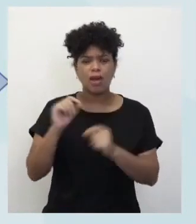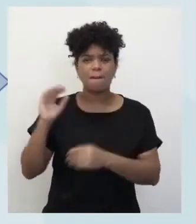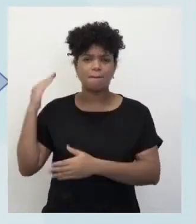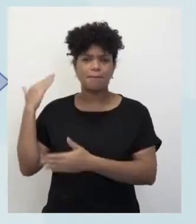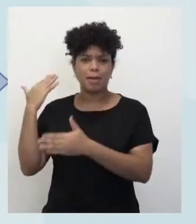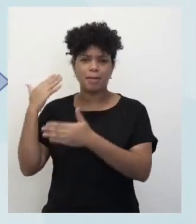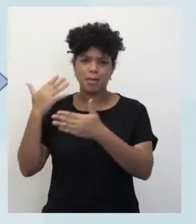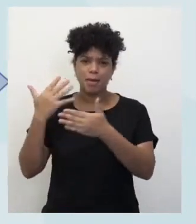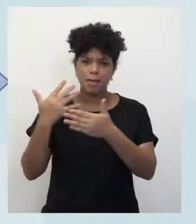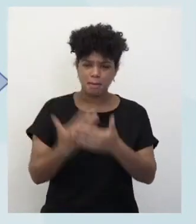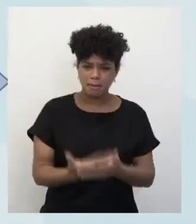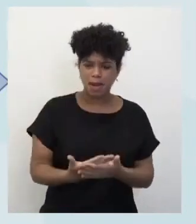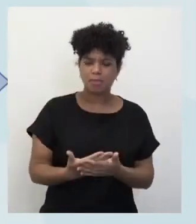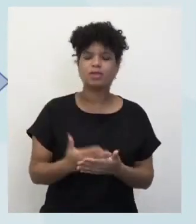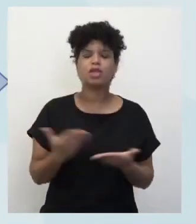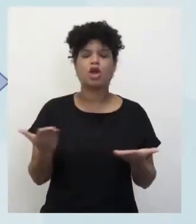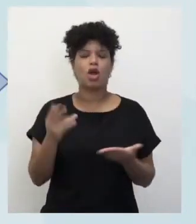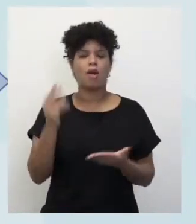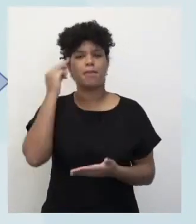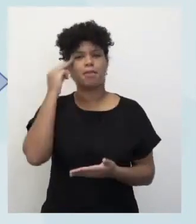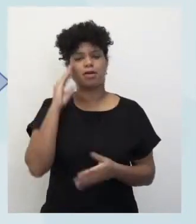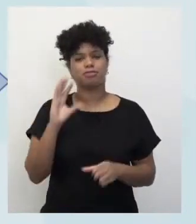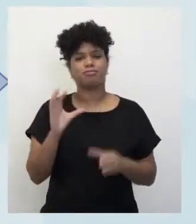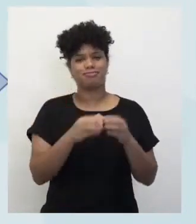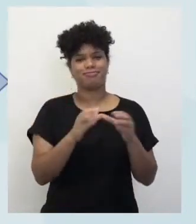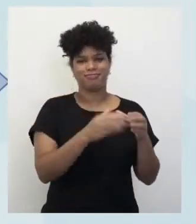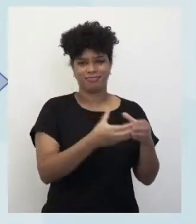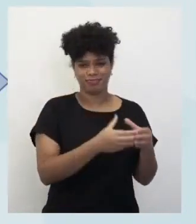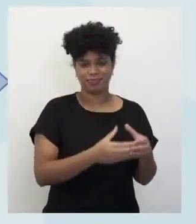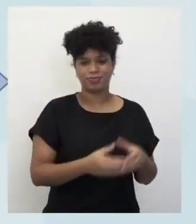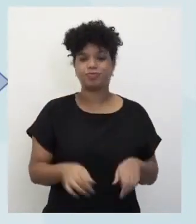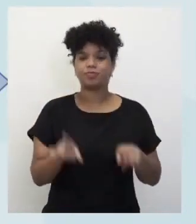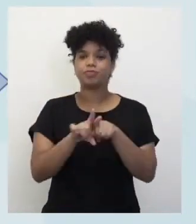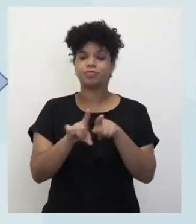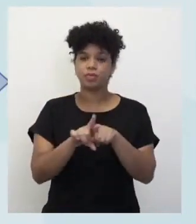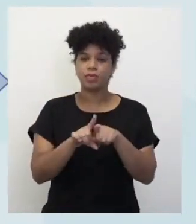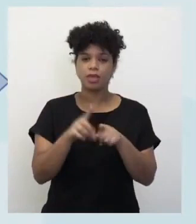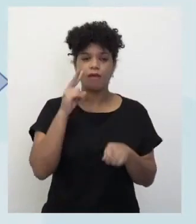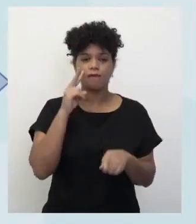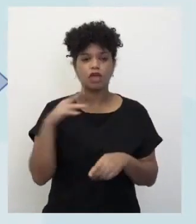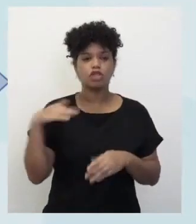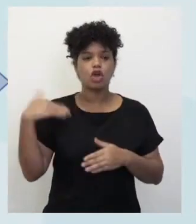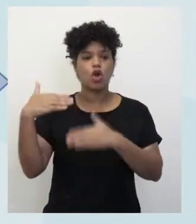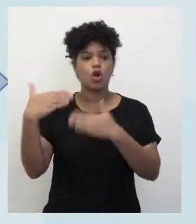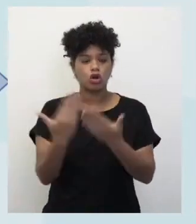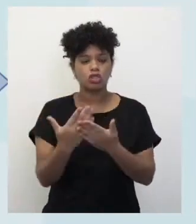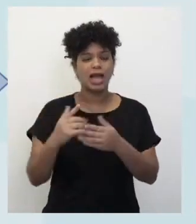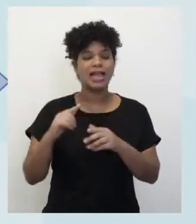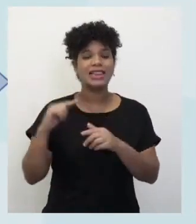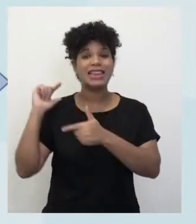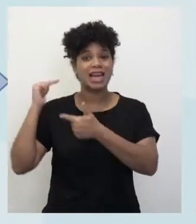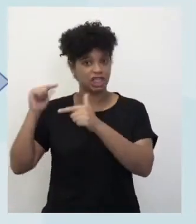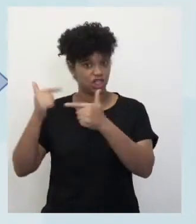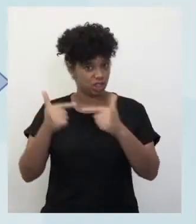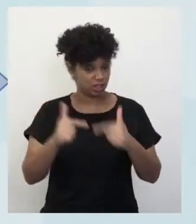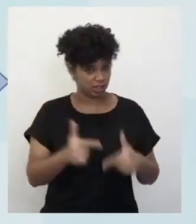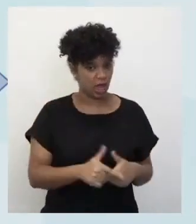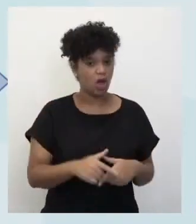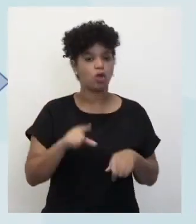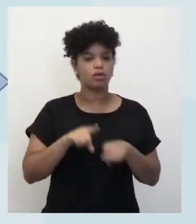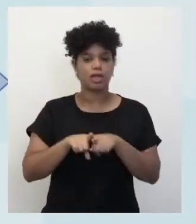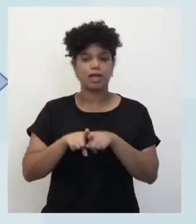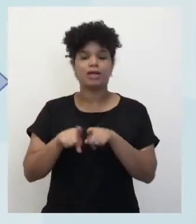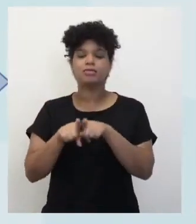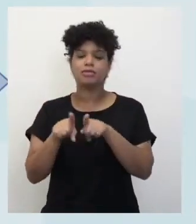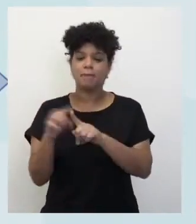memórias coletivas. Então vamos lá, vamos trabalhar hoje com estética do cotidiano, tradição e ruptura, ligação arte e